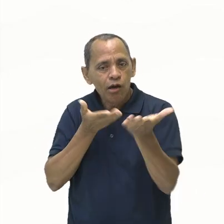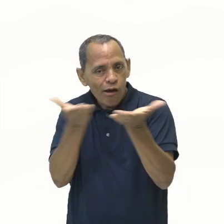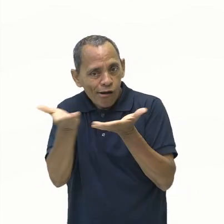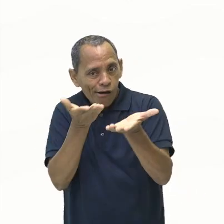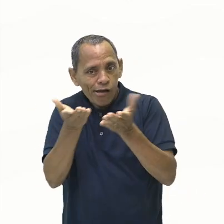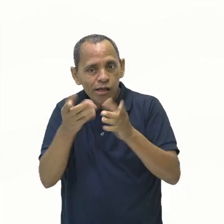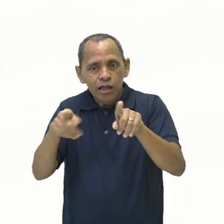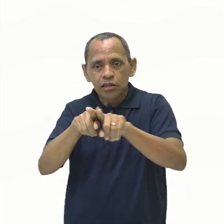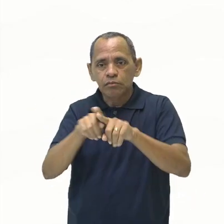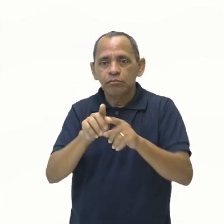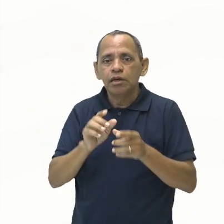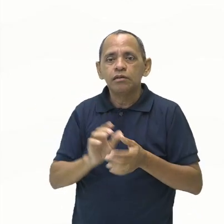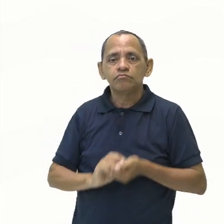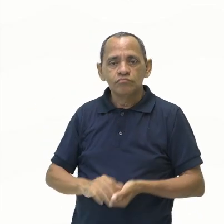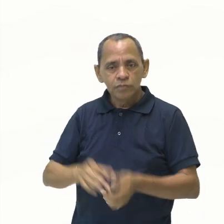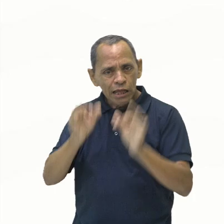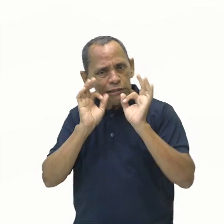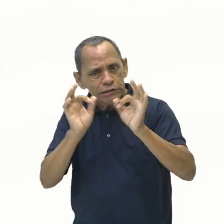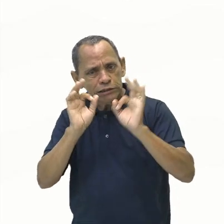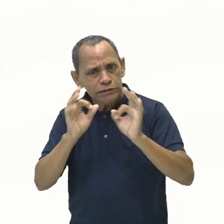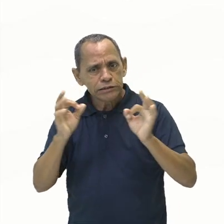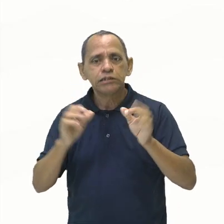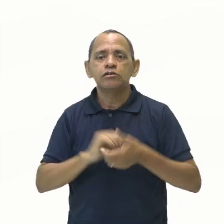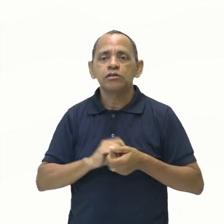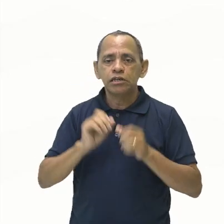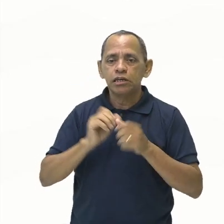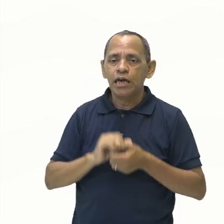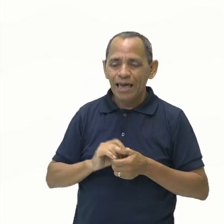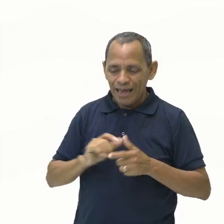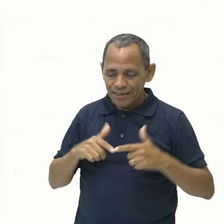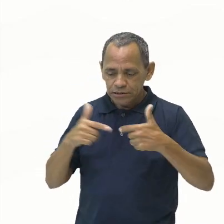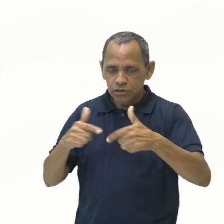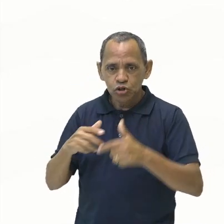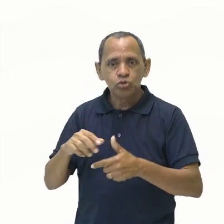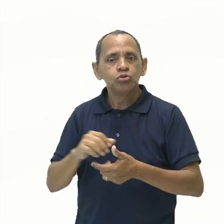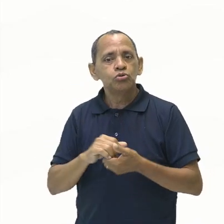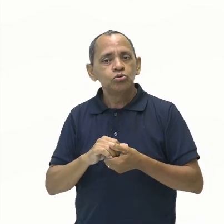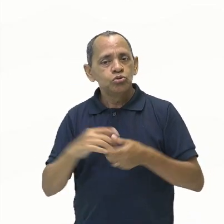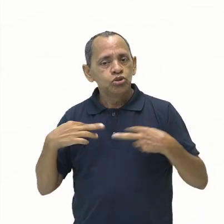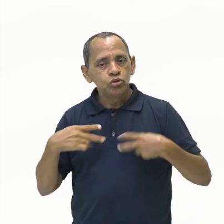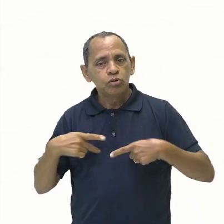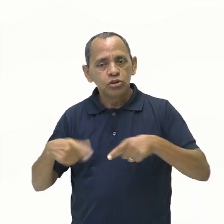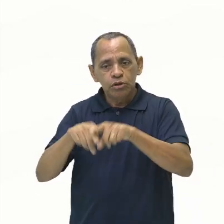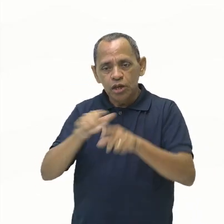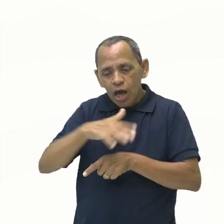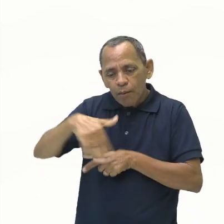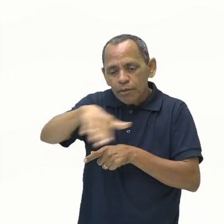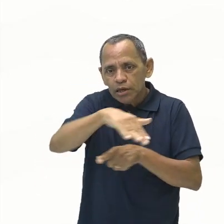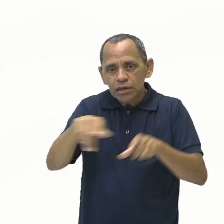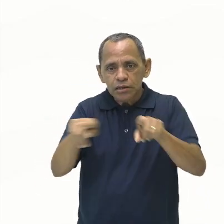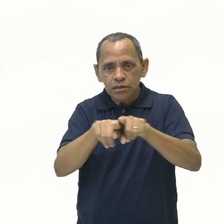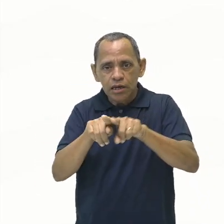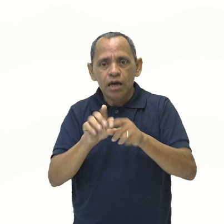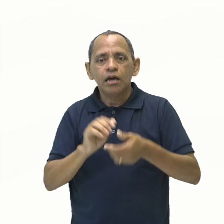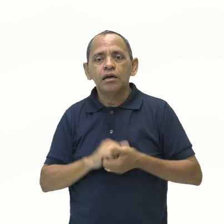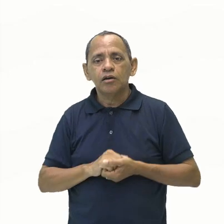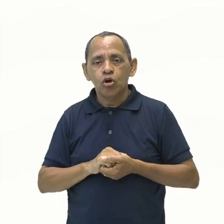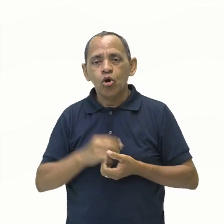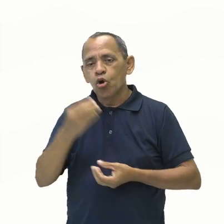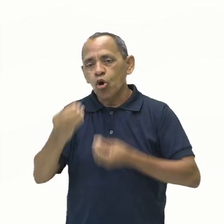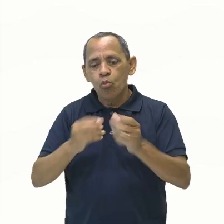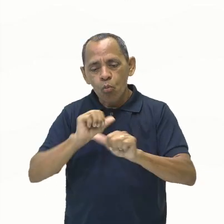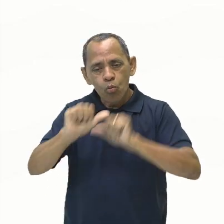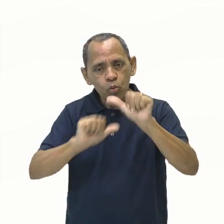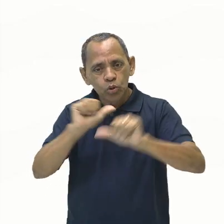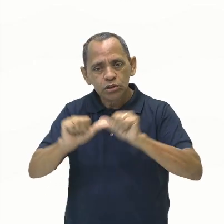seres humanos, certo? Vamos verificar também uma abertura de novas áreas para a transformação